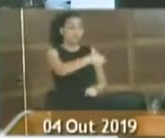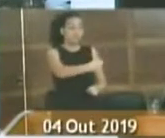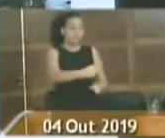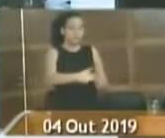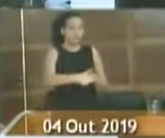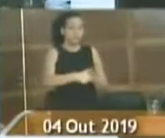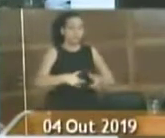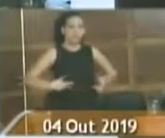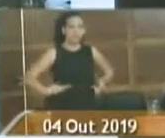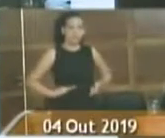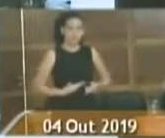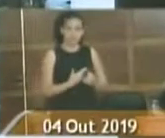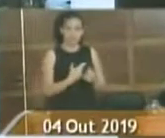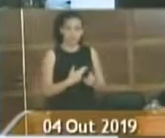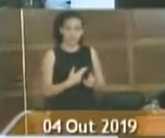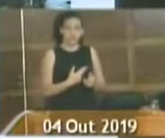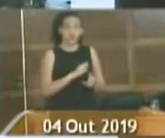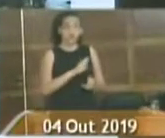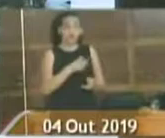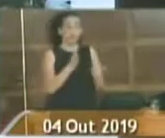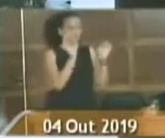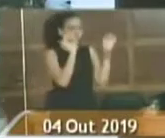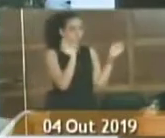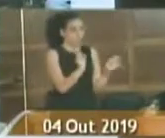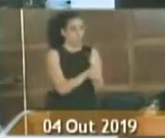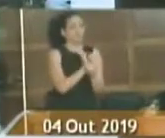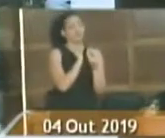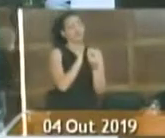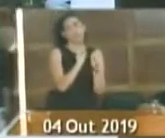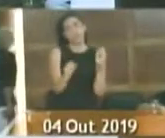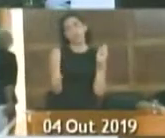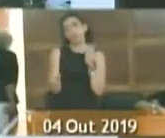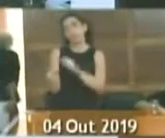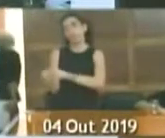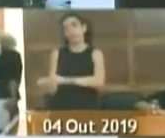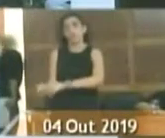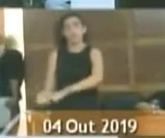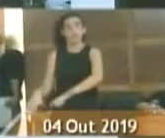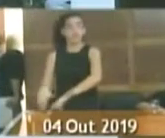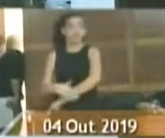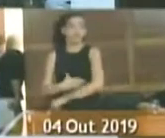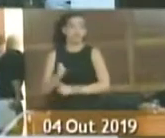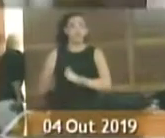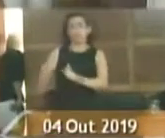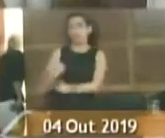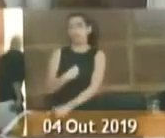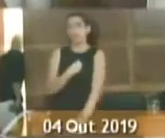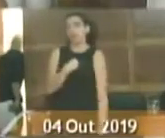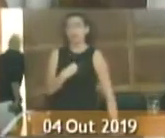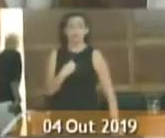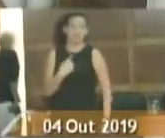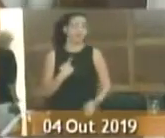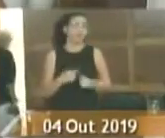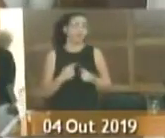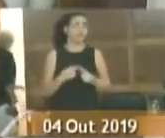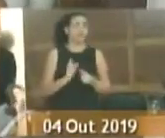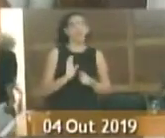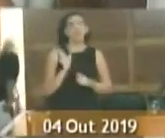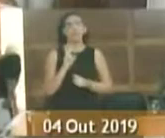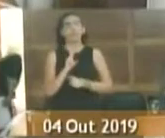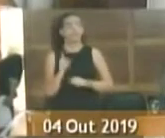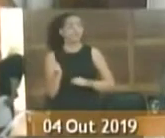o pós-operatório, ele pode retornar para a rua, na localidade em que ele vive, né, porque ele já vai estar